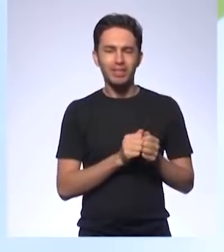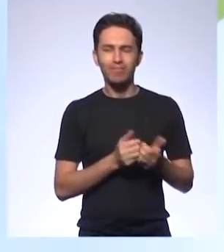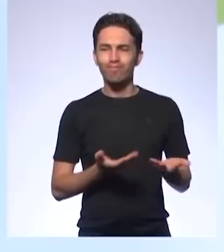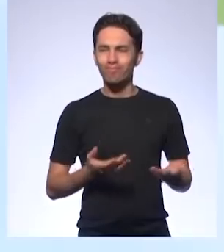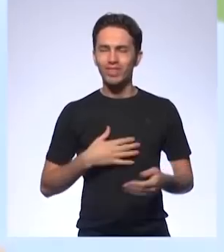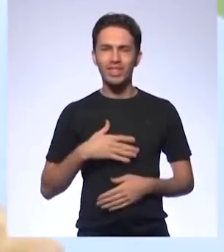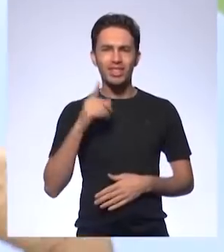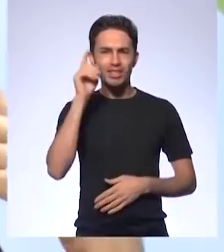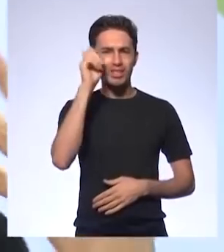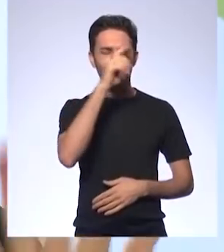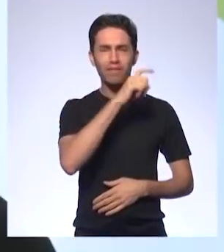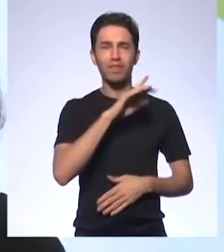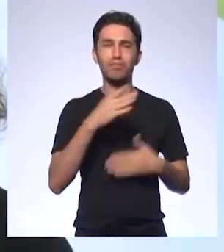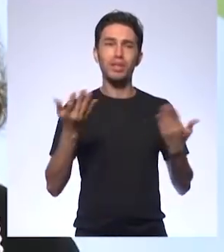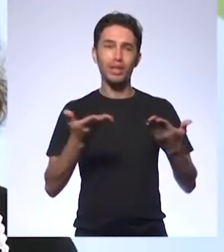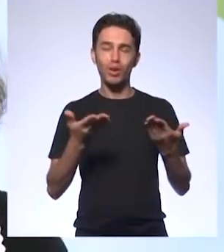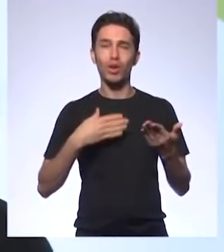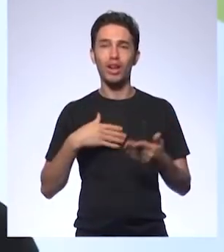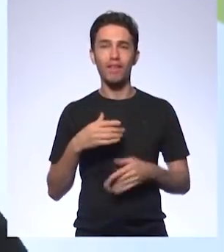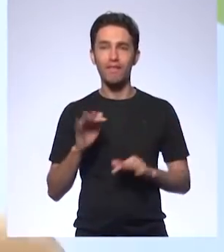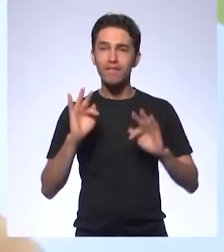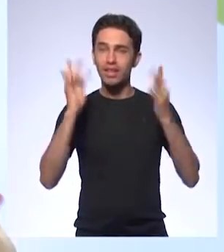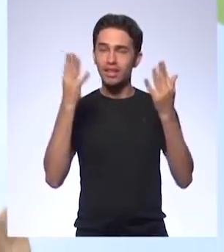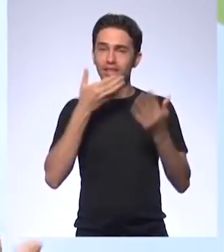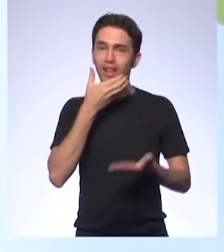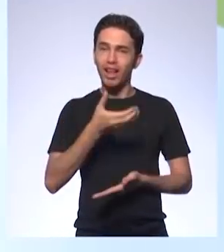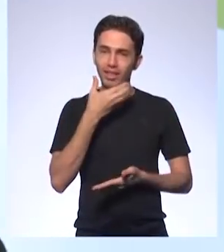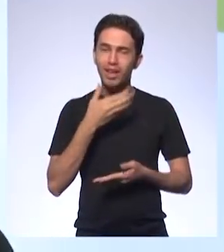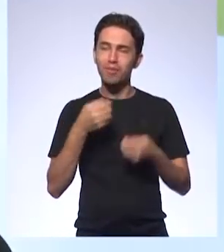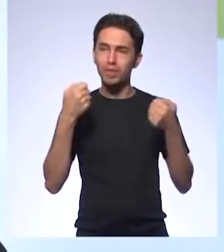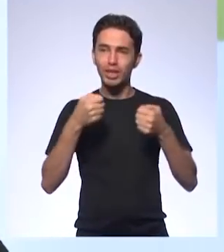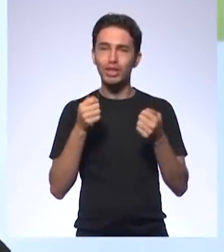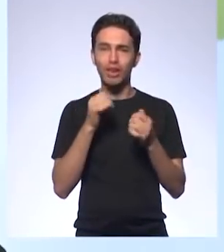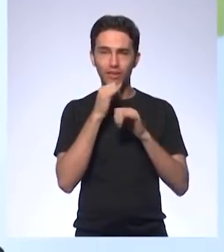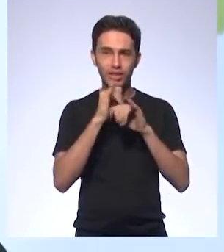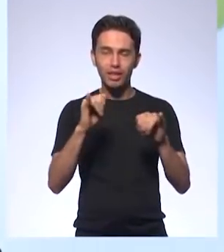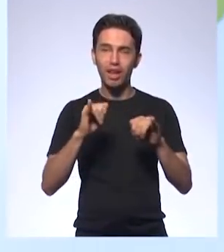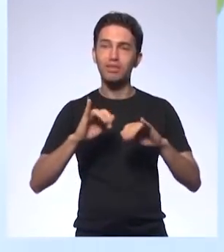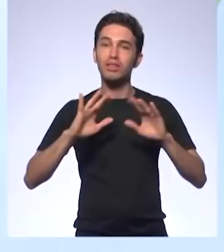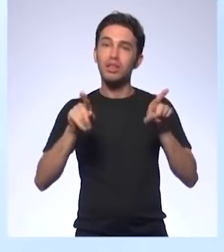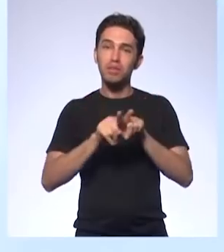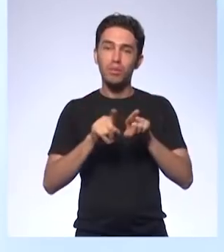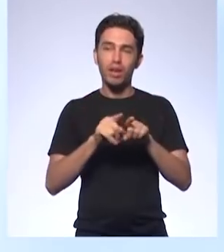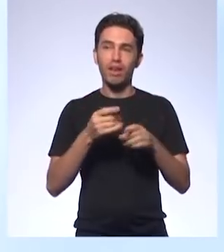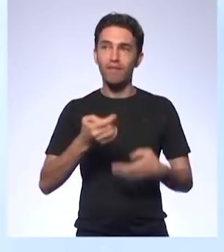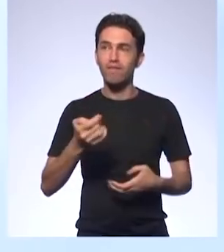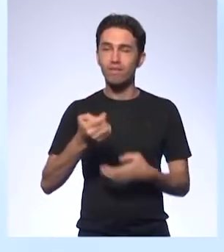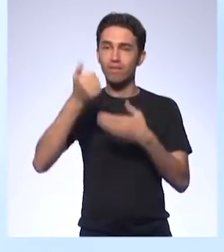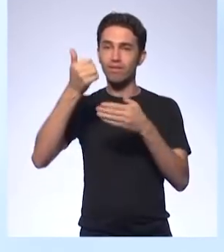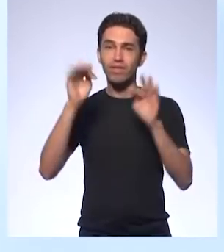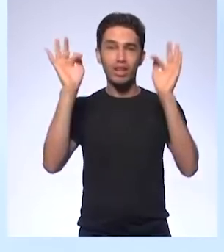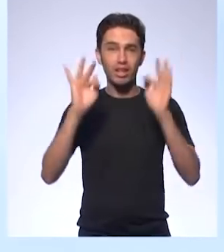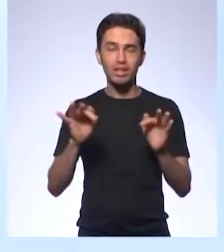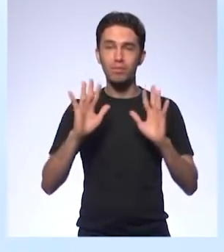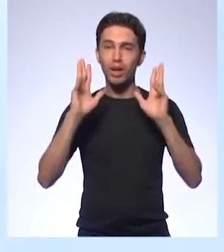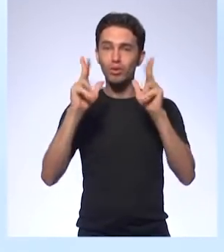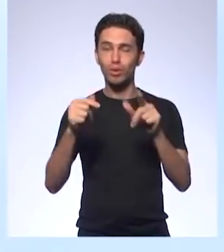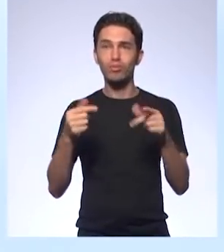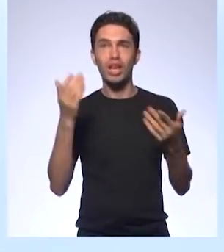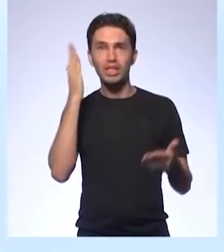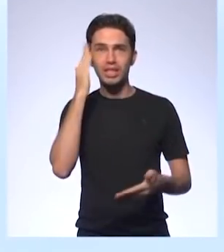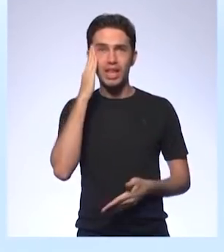gente desejar aí um Feliz Natal para todo mundo, né? Um ótimo Ano Novo. Eu sei que vai ter um significado muito diferente essas